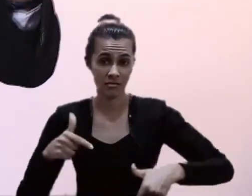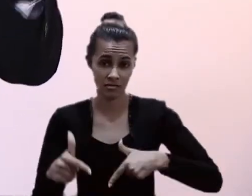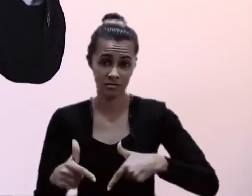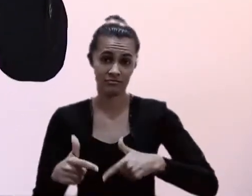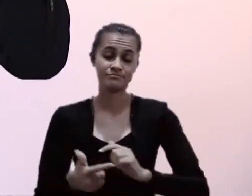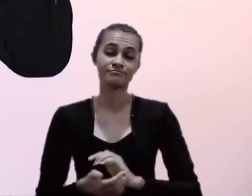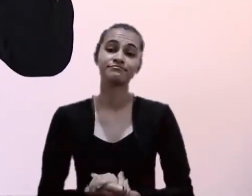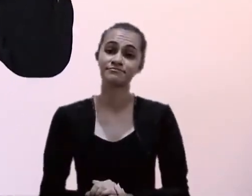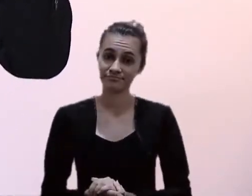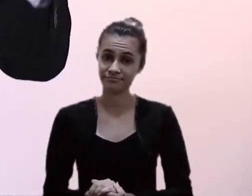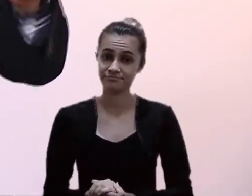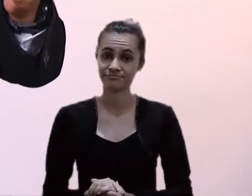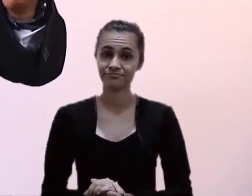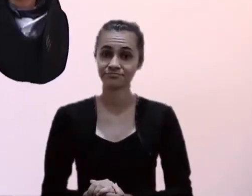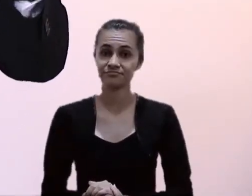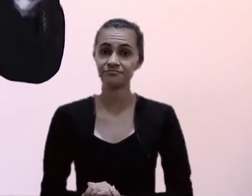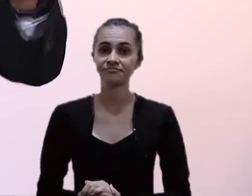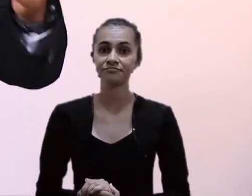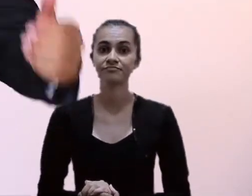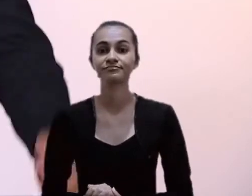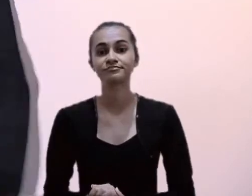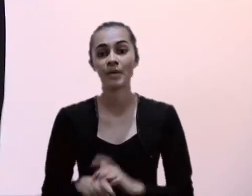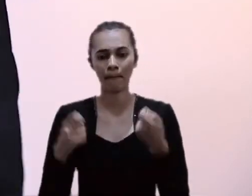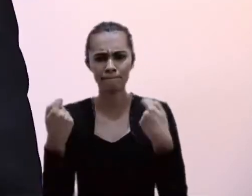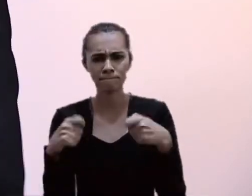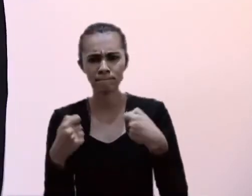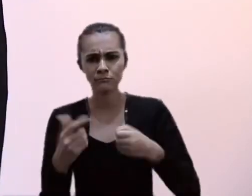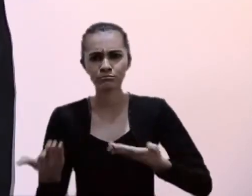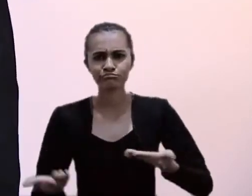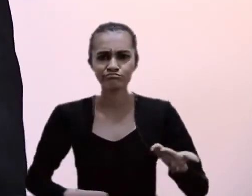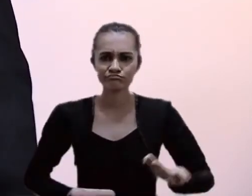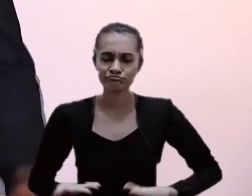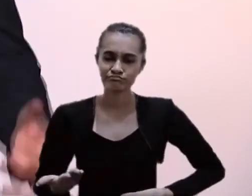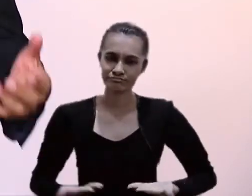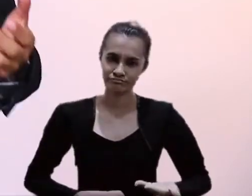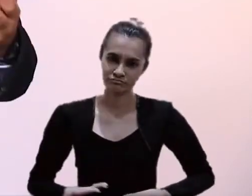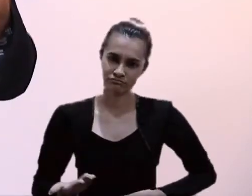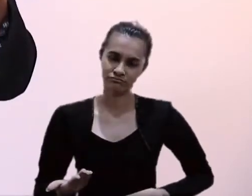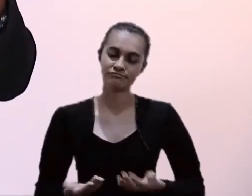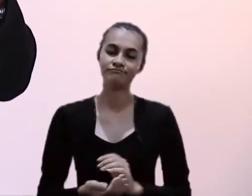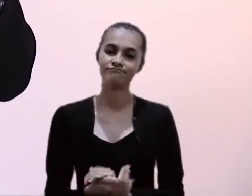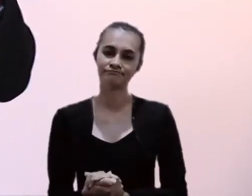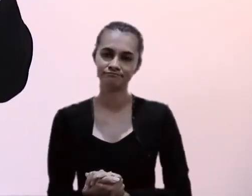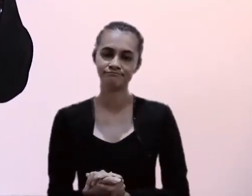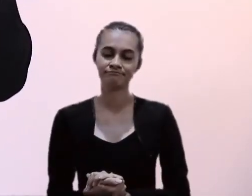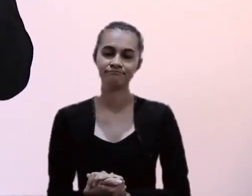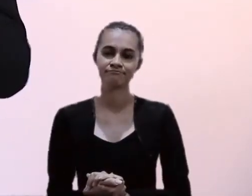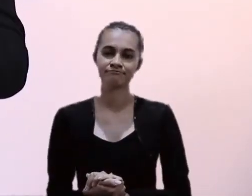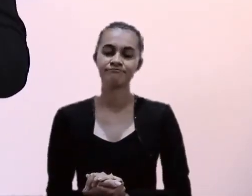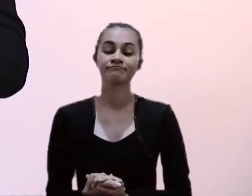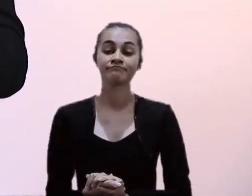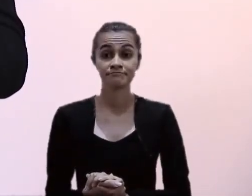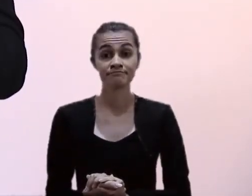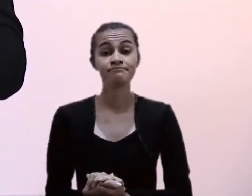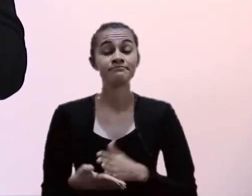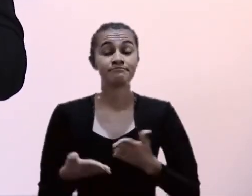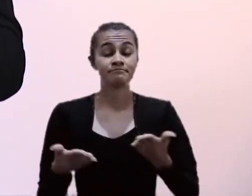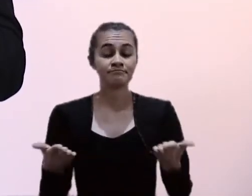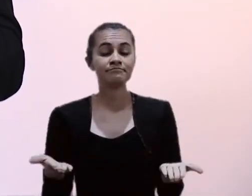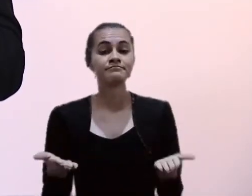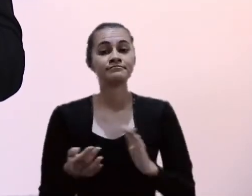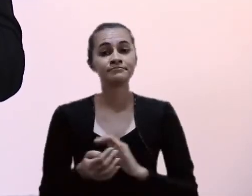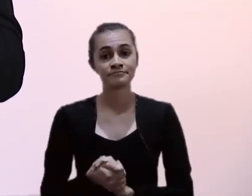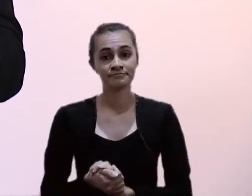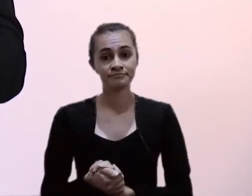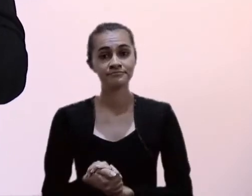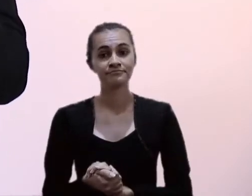Deve ser algo de viver. Sabe, as palavras da inspiração